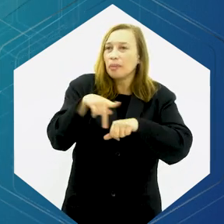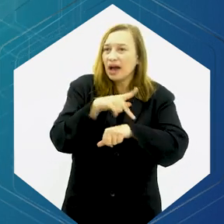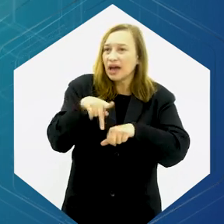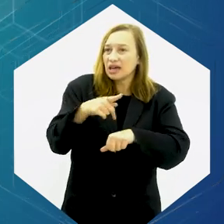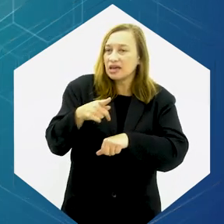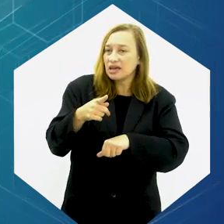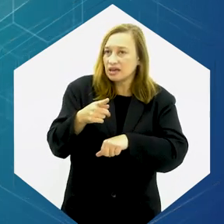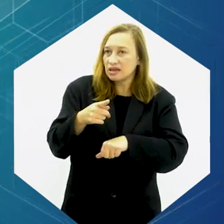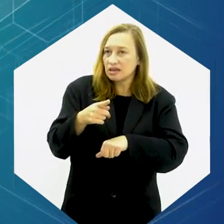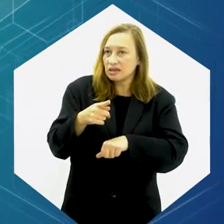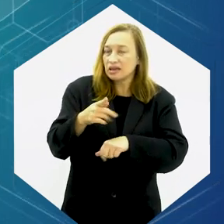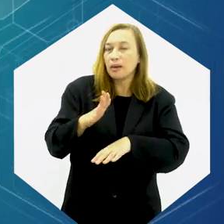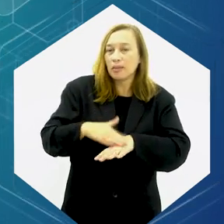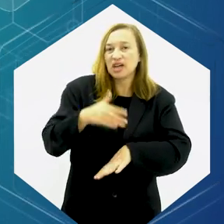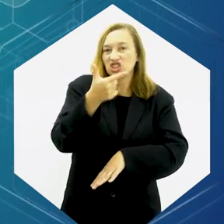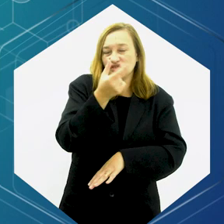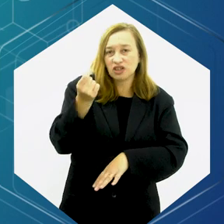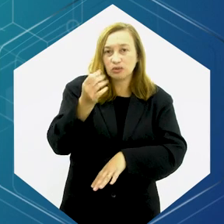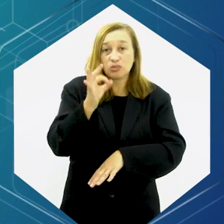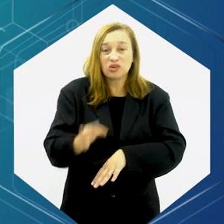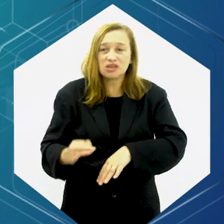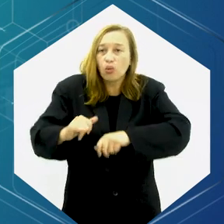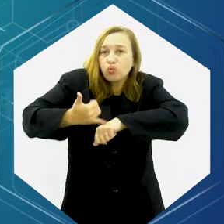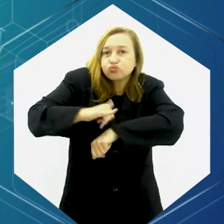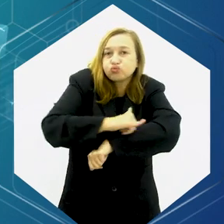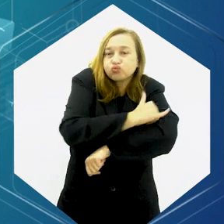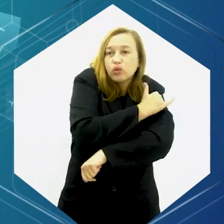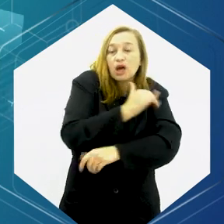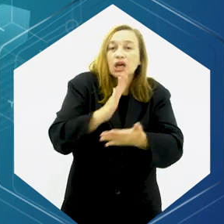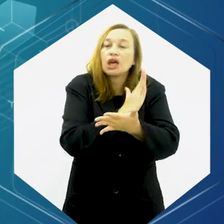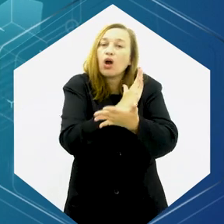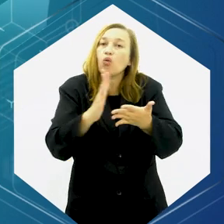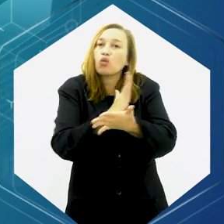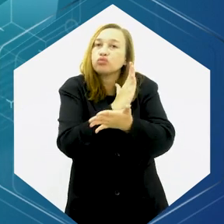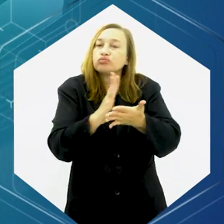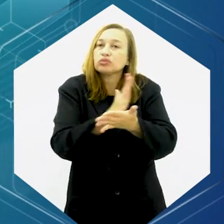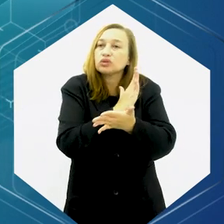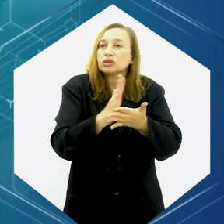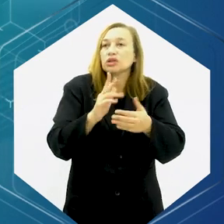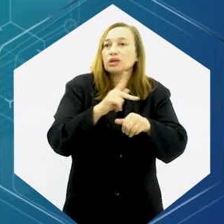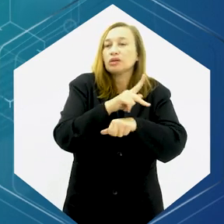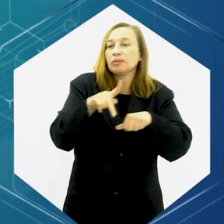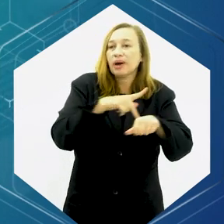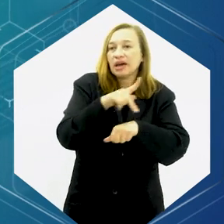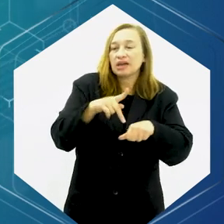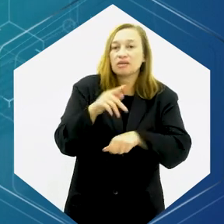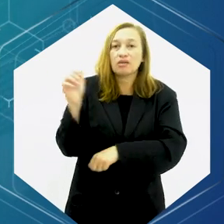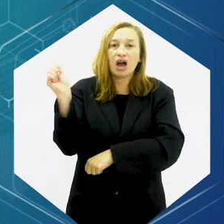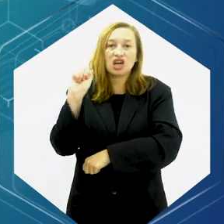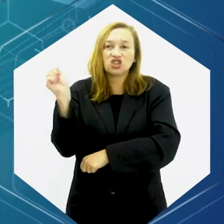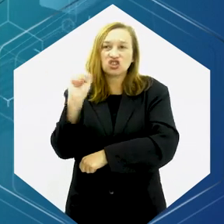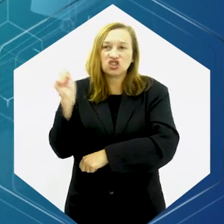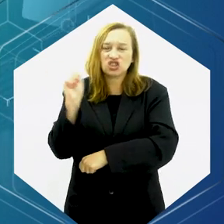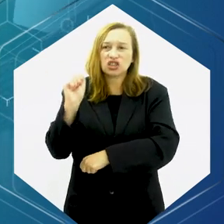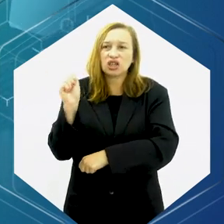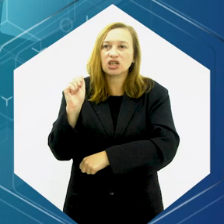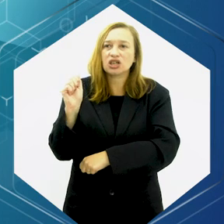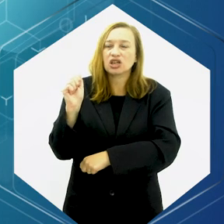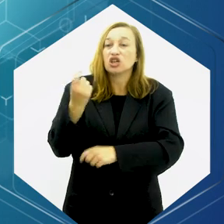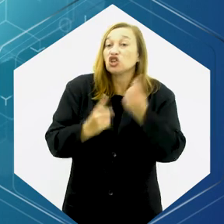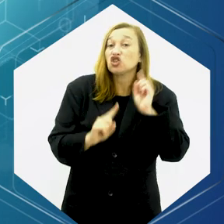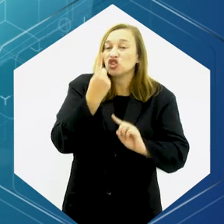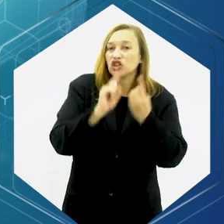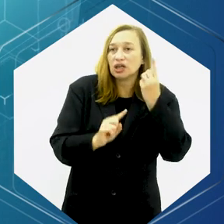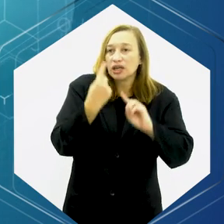atingiram mais do que 20% da obesidade e alguns países de sul-américa por exemplo Argentina Chile